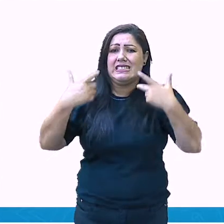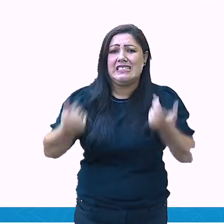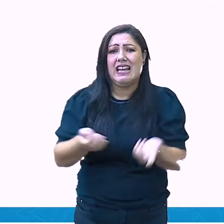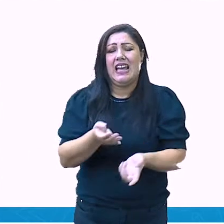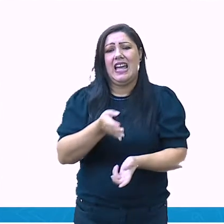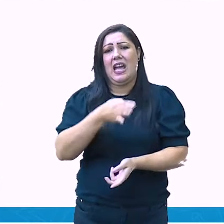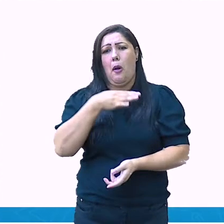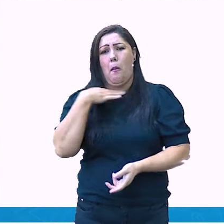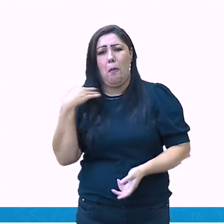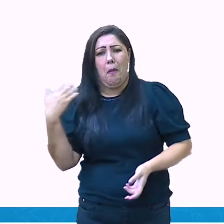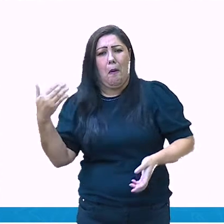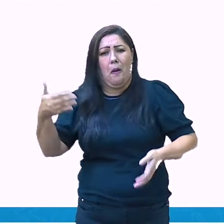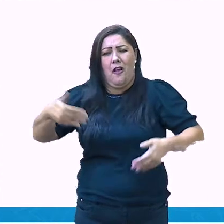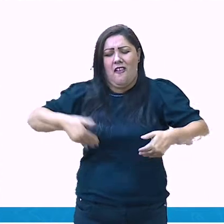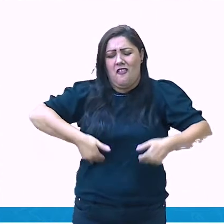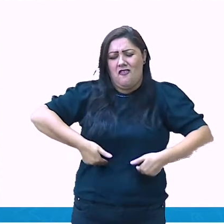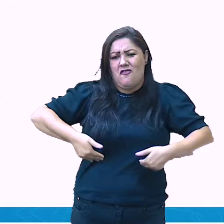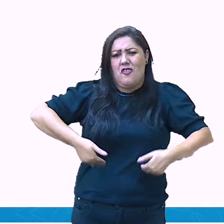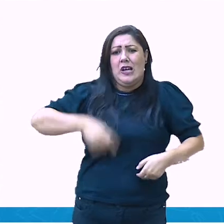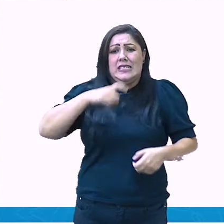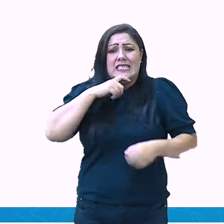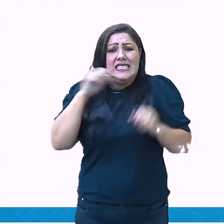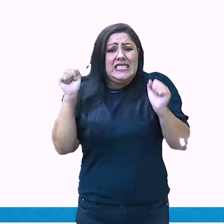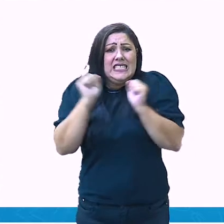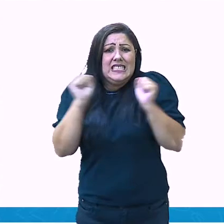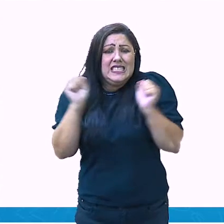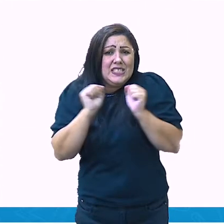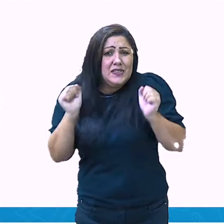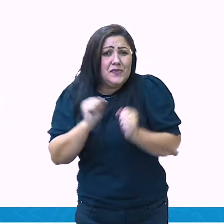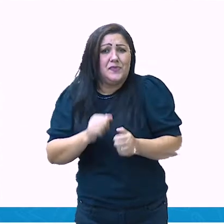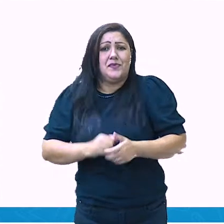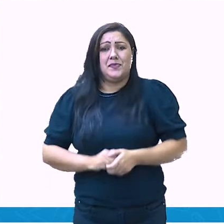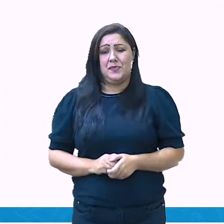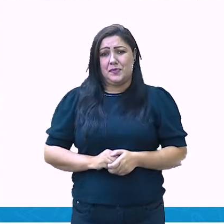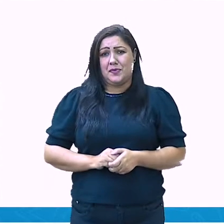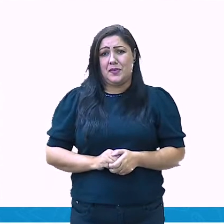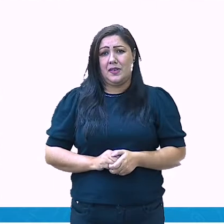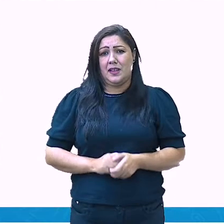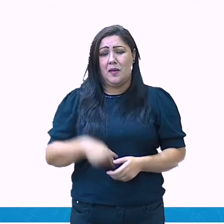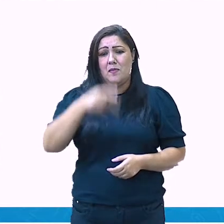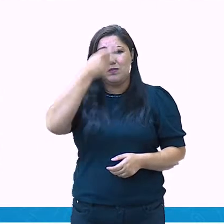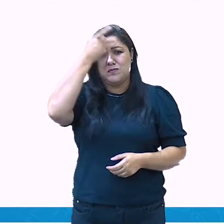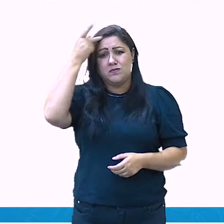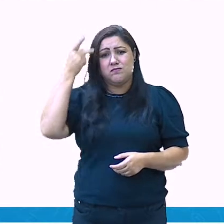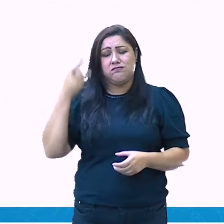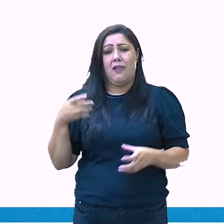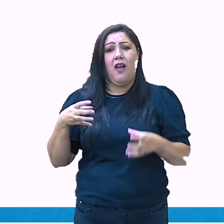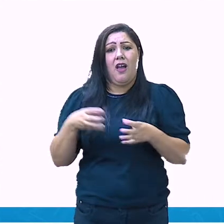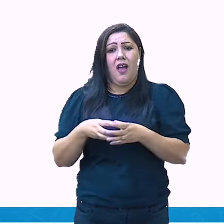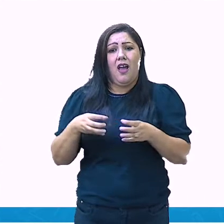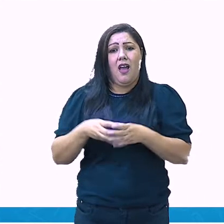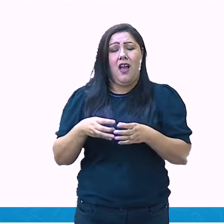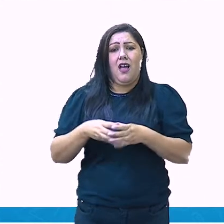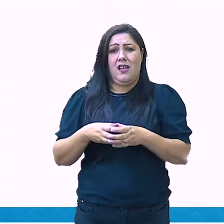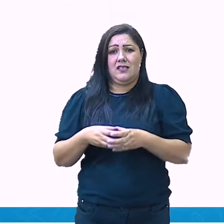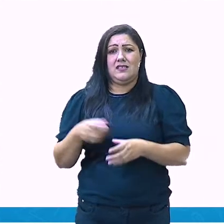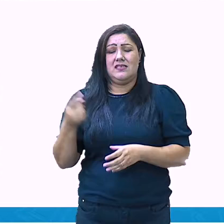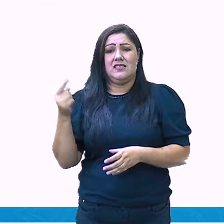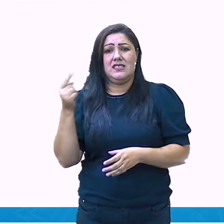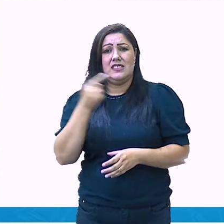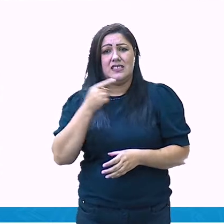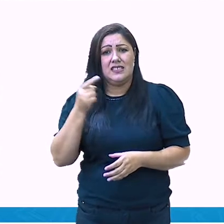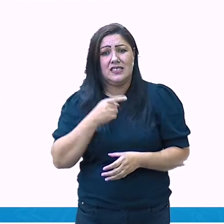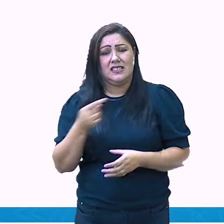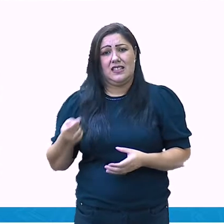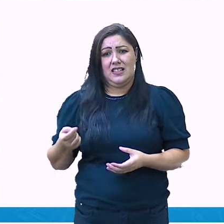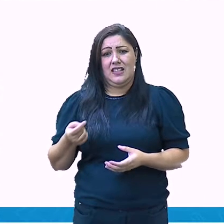frio daquele ano levaram parte da população de São Petersburgo a pedir ao czar